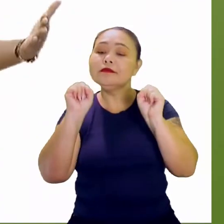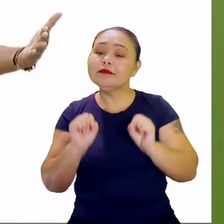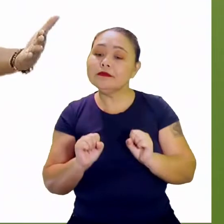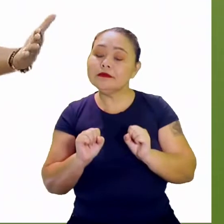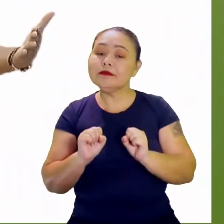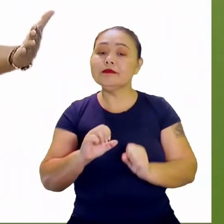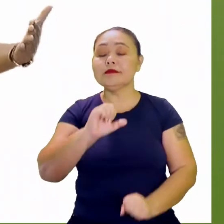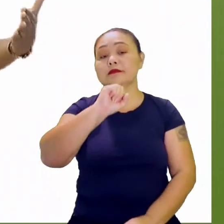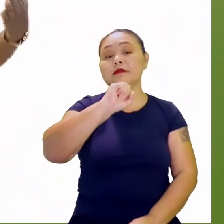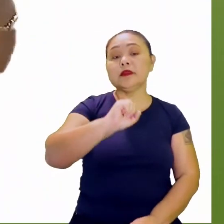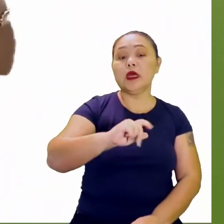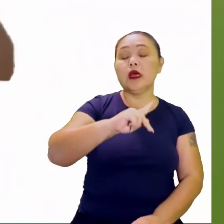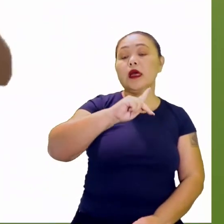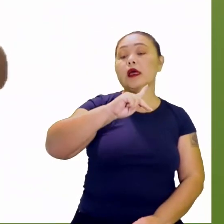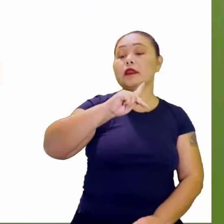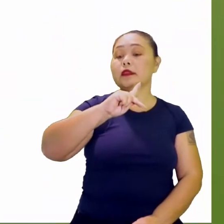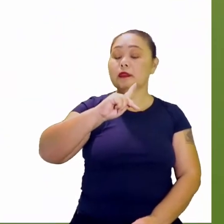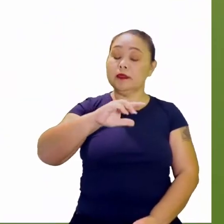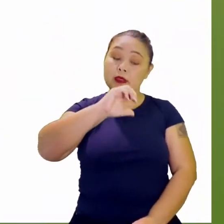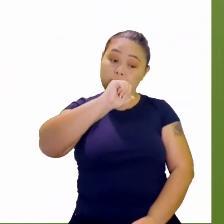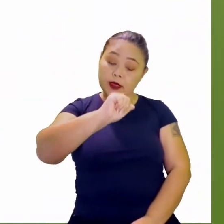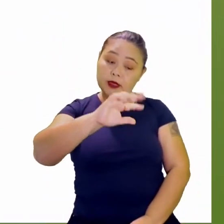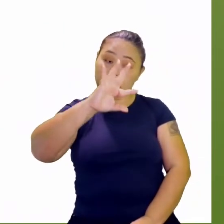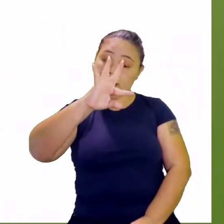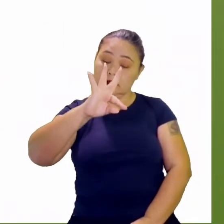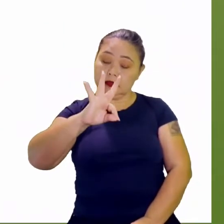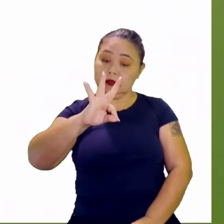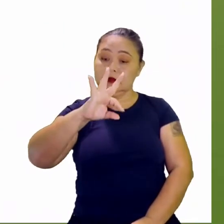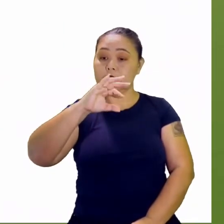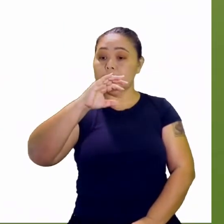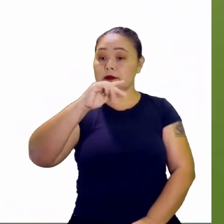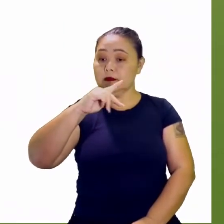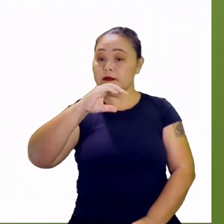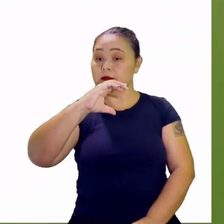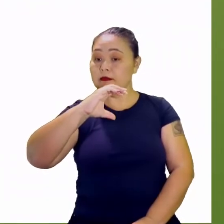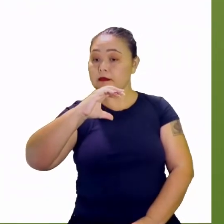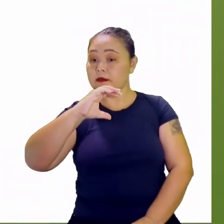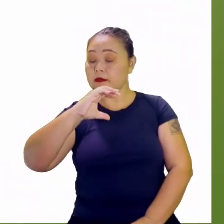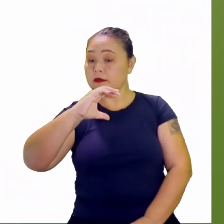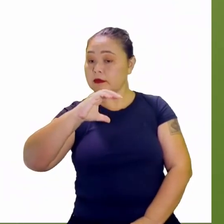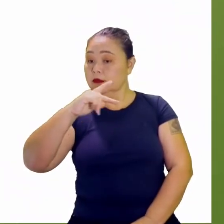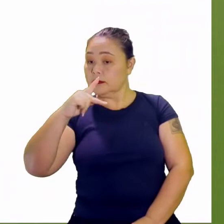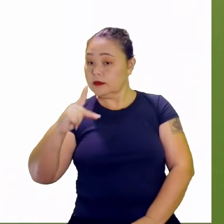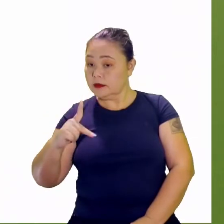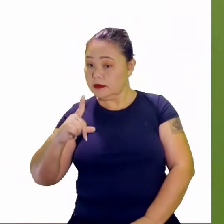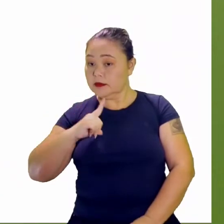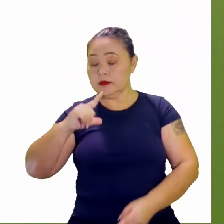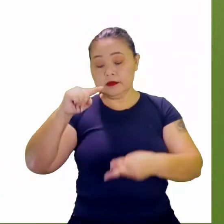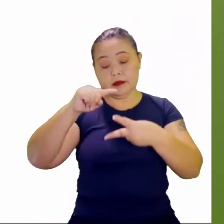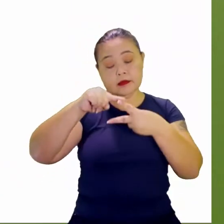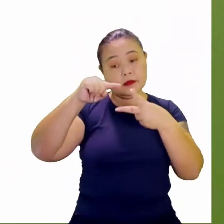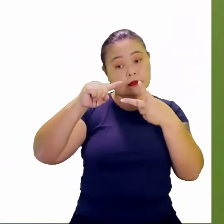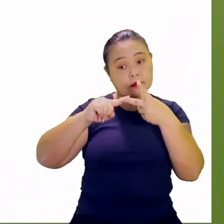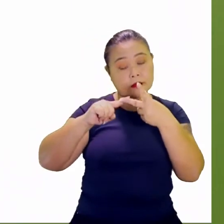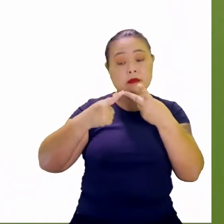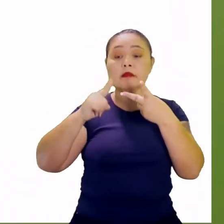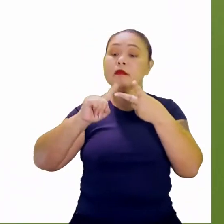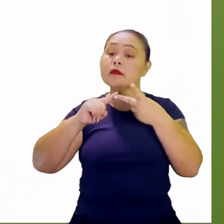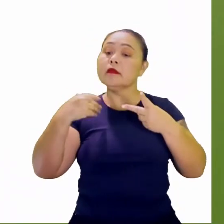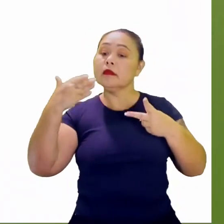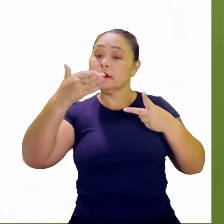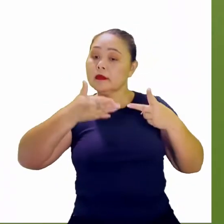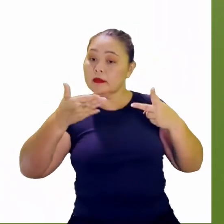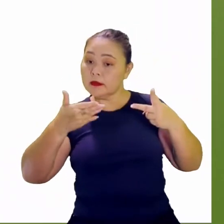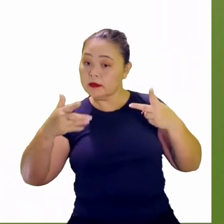sistema ATP-CP e o sistema glicolítico. Então, a gente tem aí dois sistemas que a gente pode trabalhar